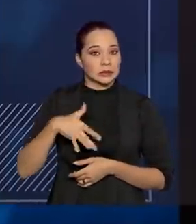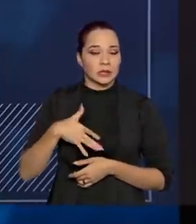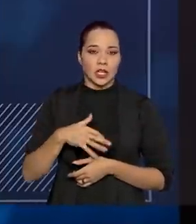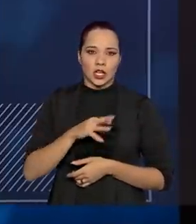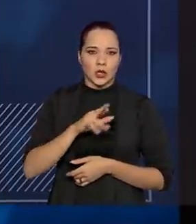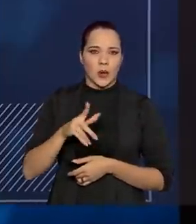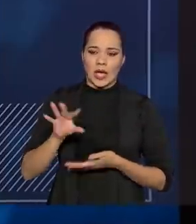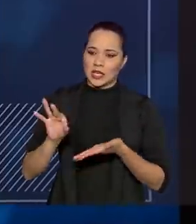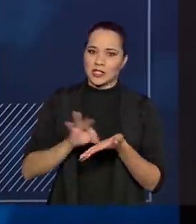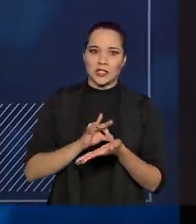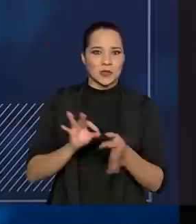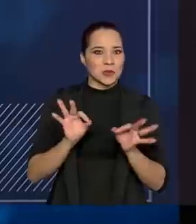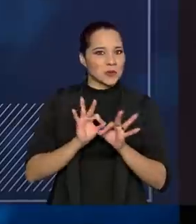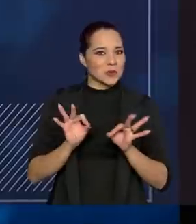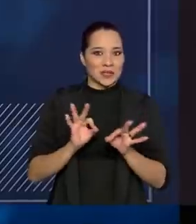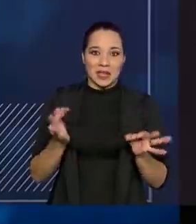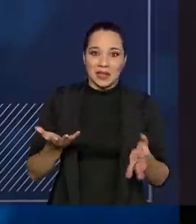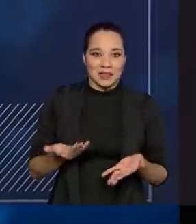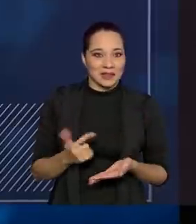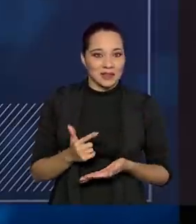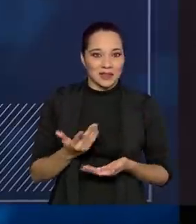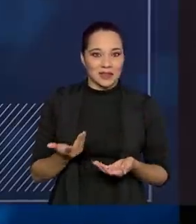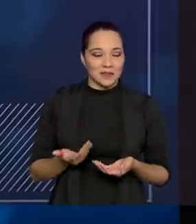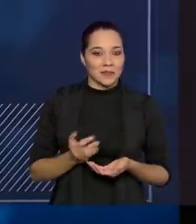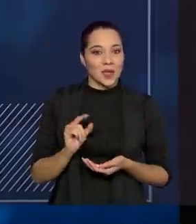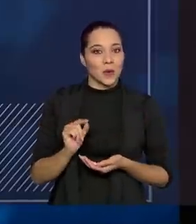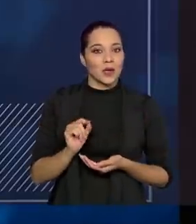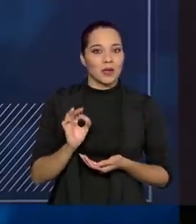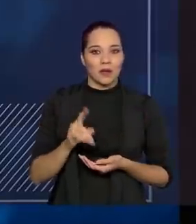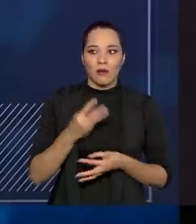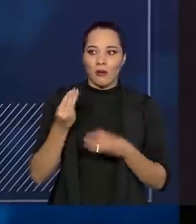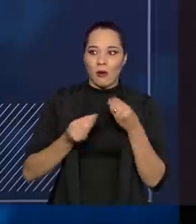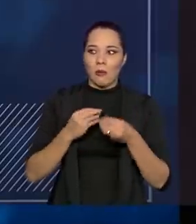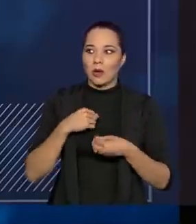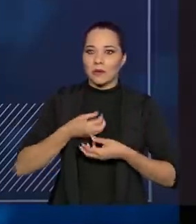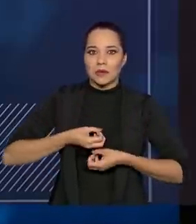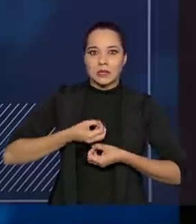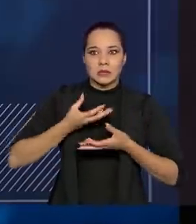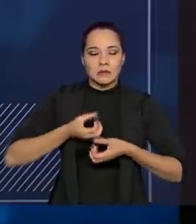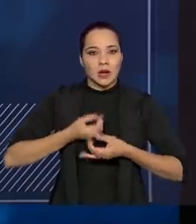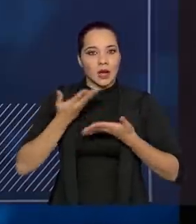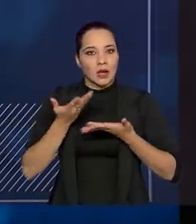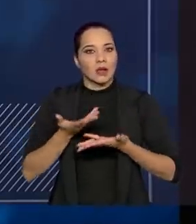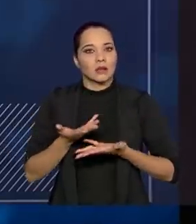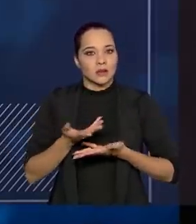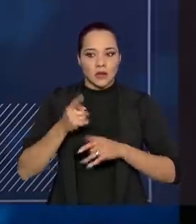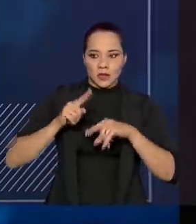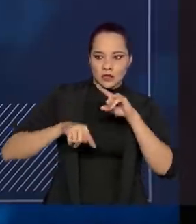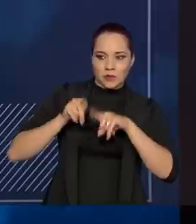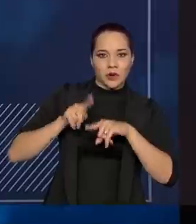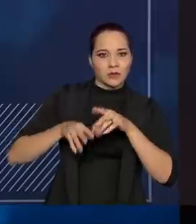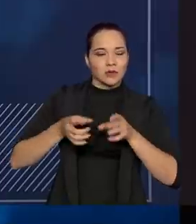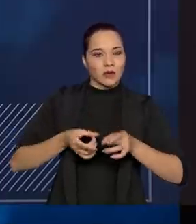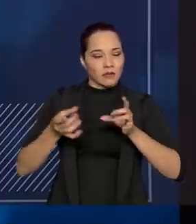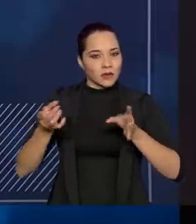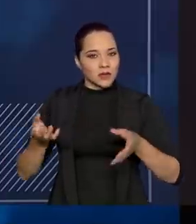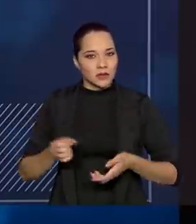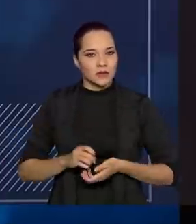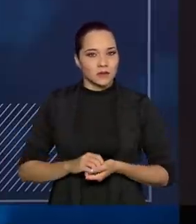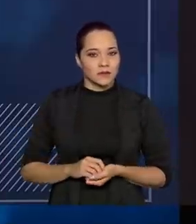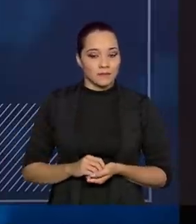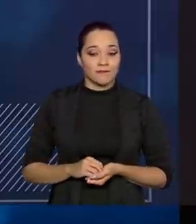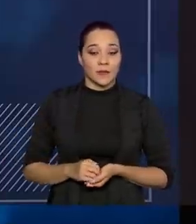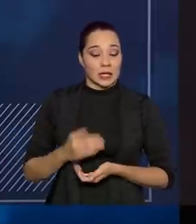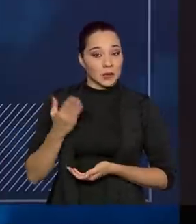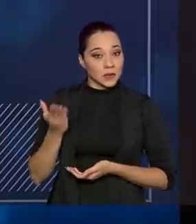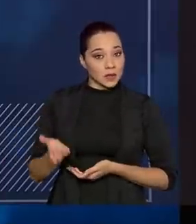envolve nenhum registro seu em plataforma, né? Envolve como você se expressa diante de produtos que são vendidos. Então, essa